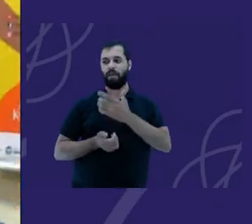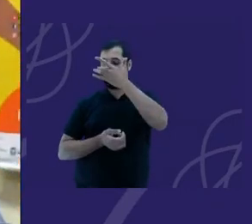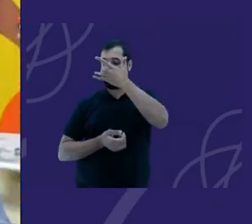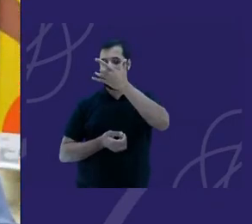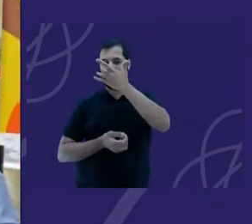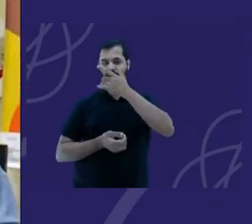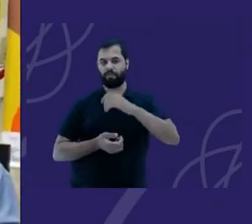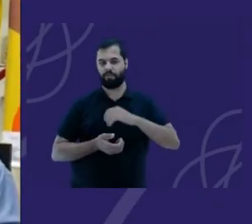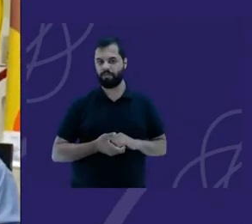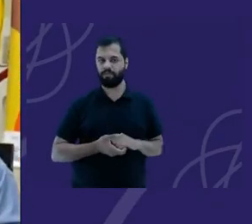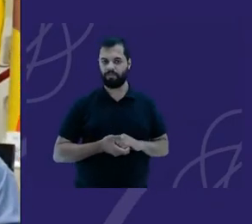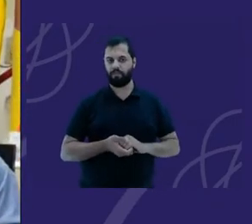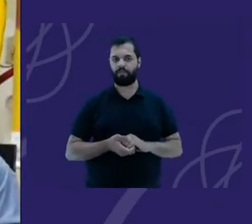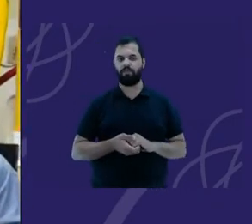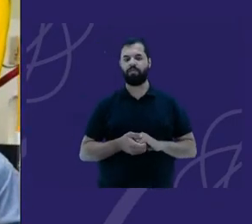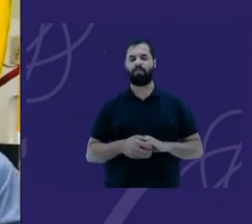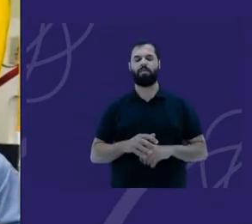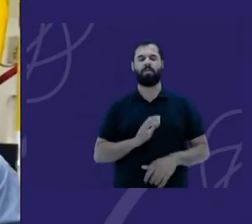Meu